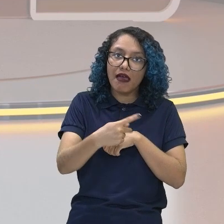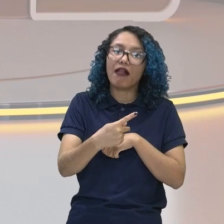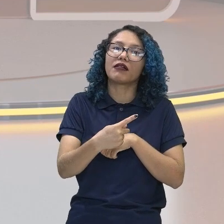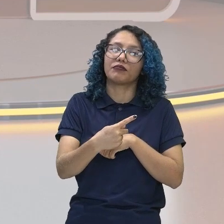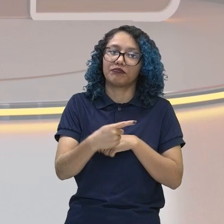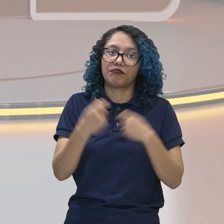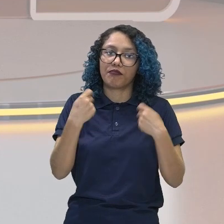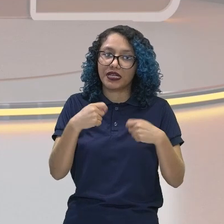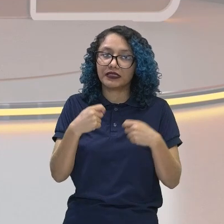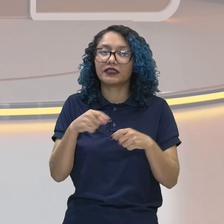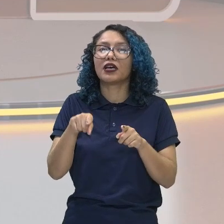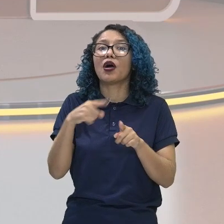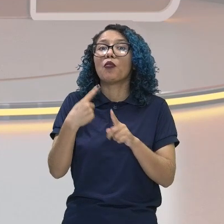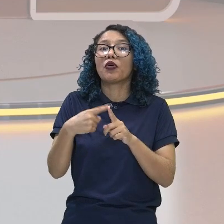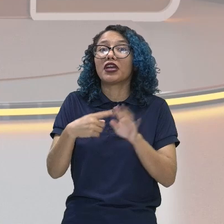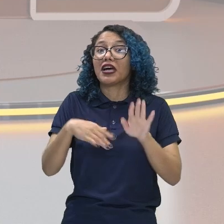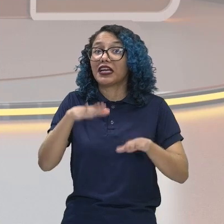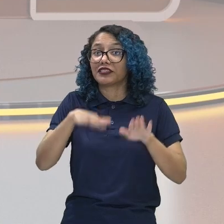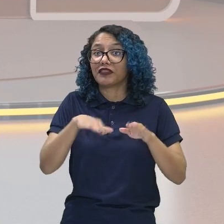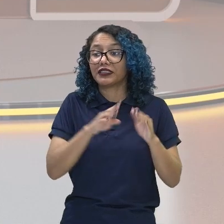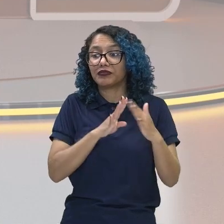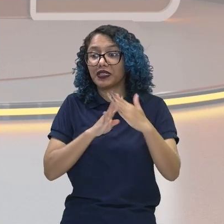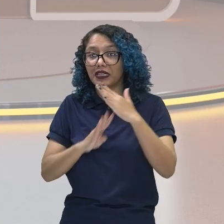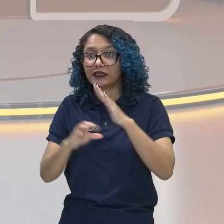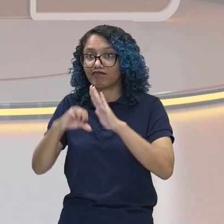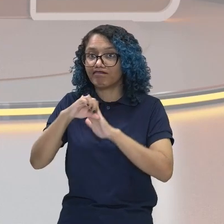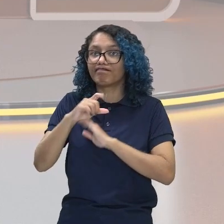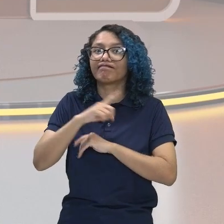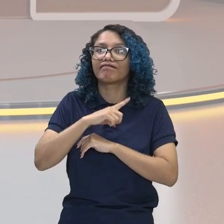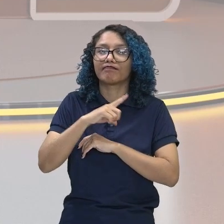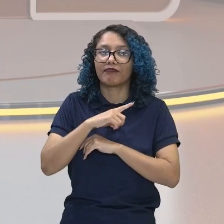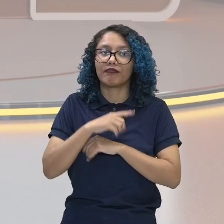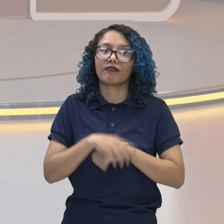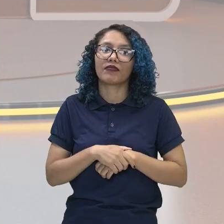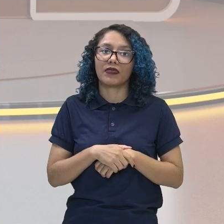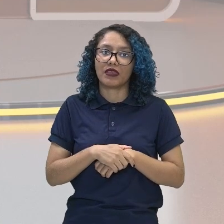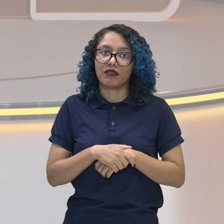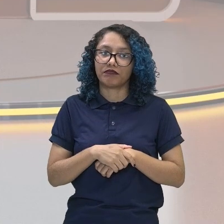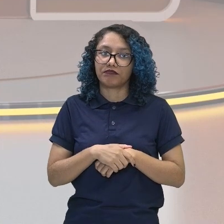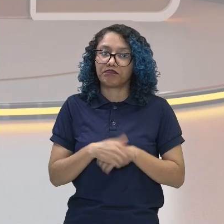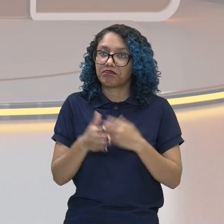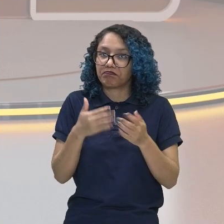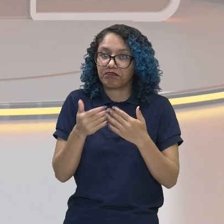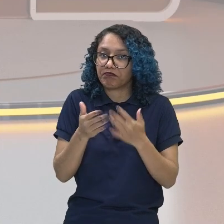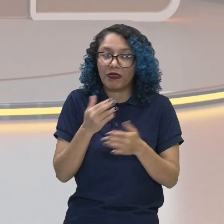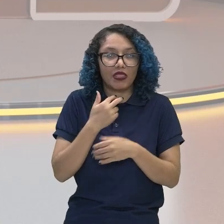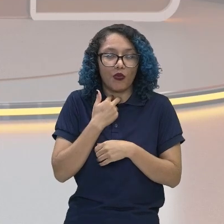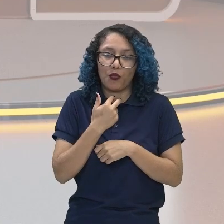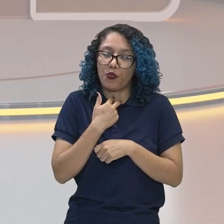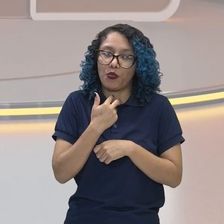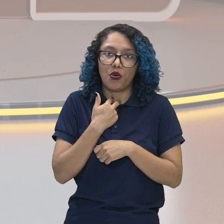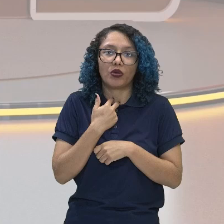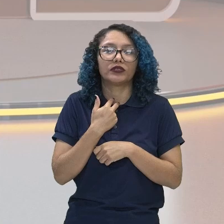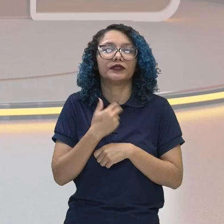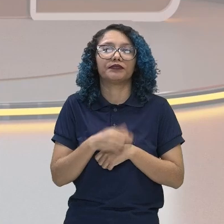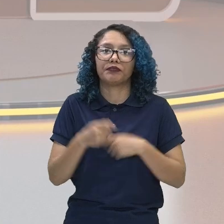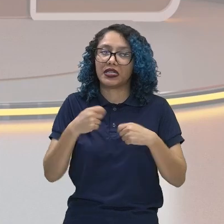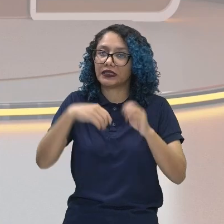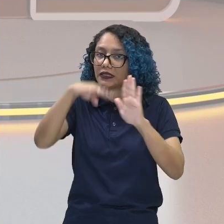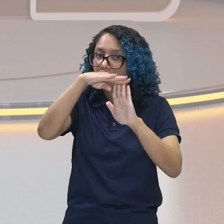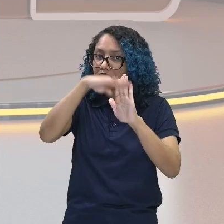migração ilegal, então tudo isso acaba envolvendo, não pode ser aí de qualquer modo, né? Agora, esses